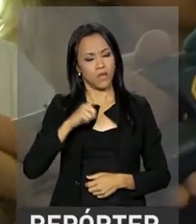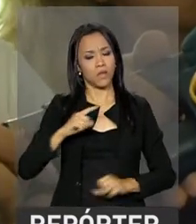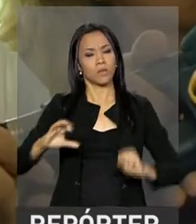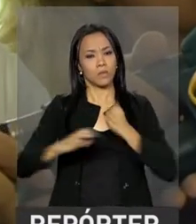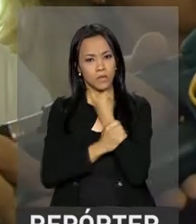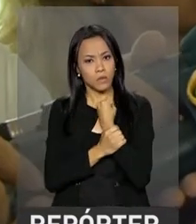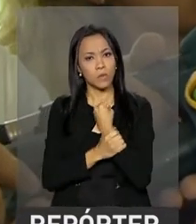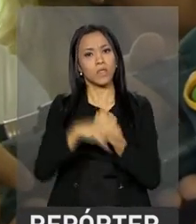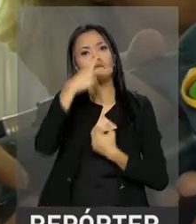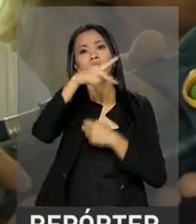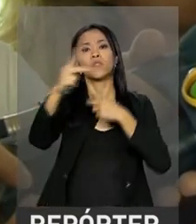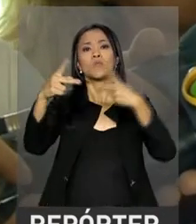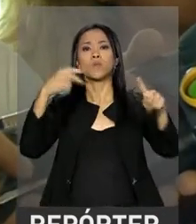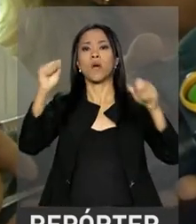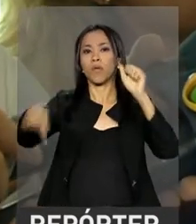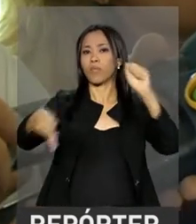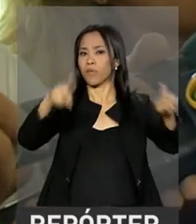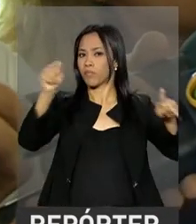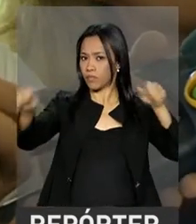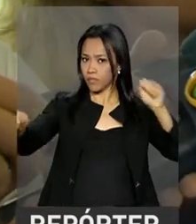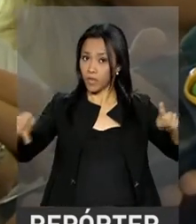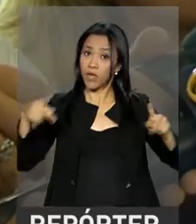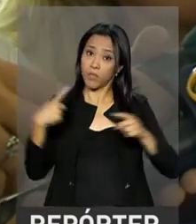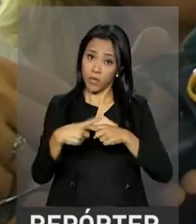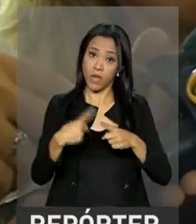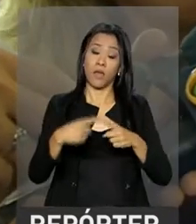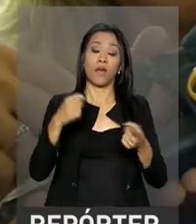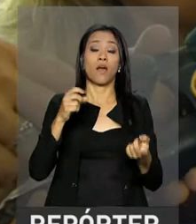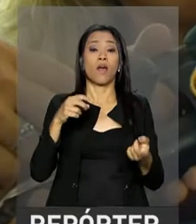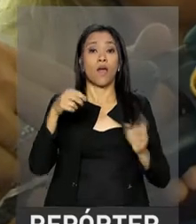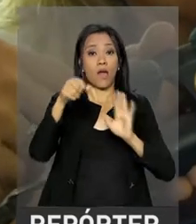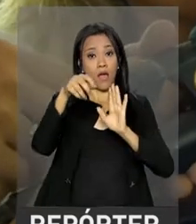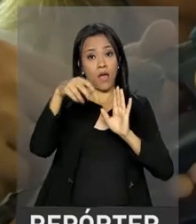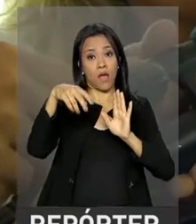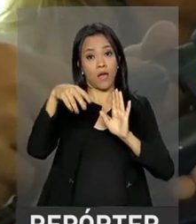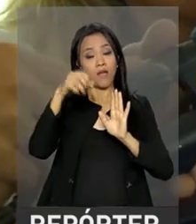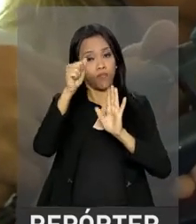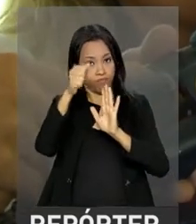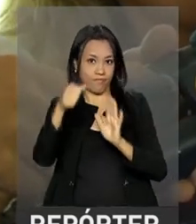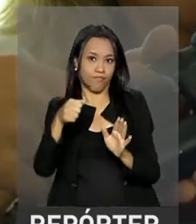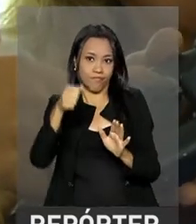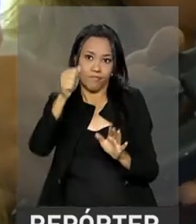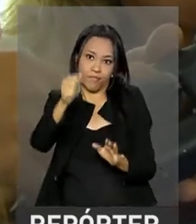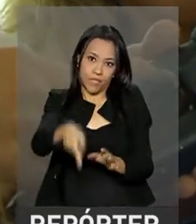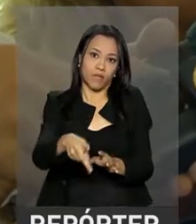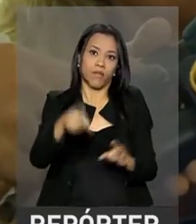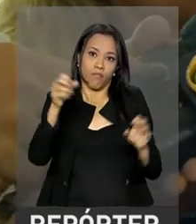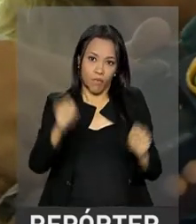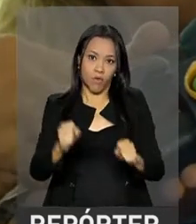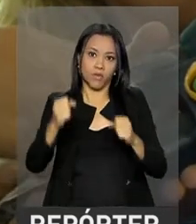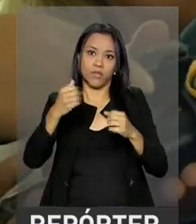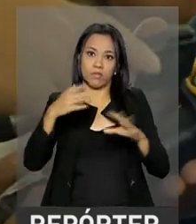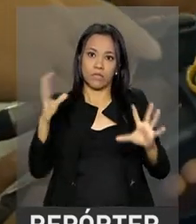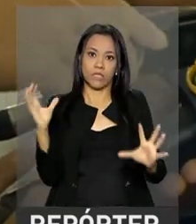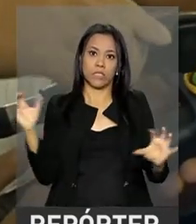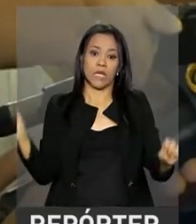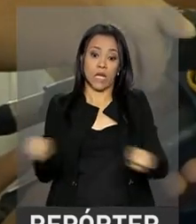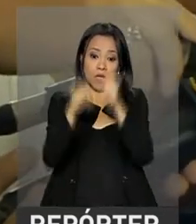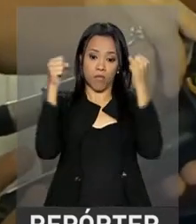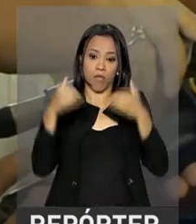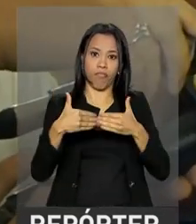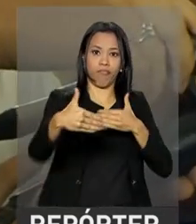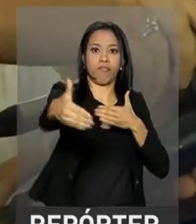receber a sua aposentadoria, porque Previdência pode ter problema, pode quebrar, pode ficar insolvente, como está